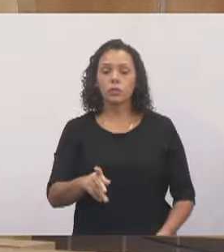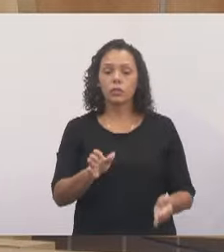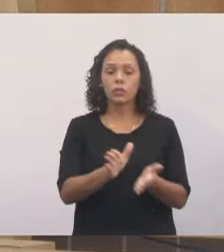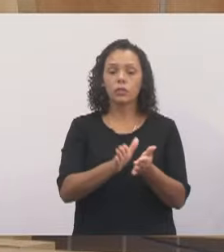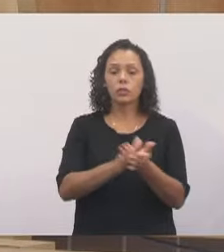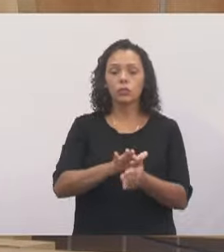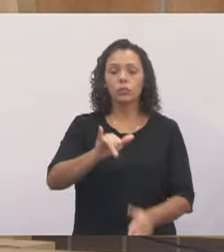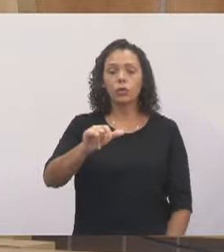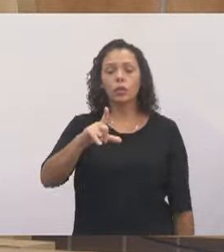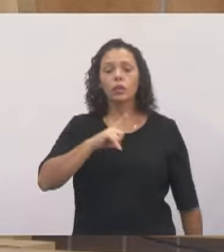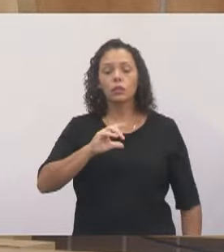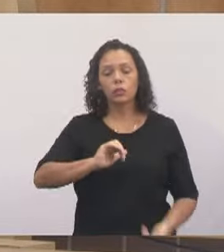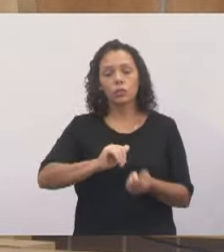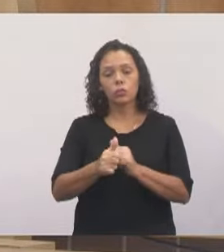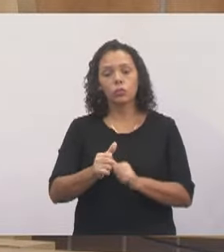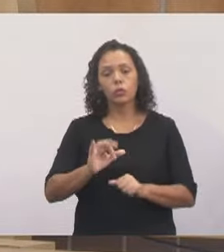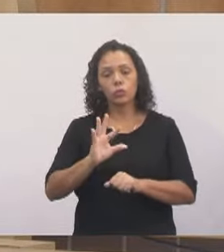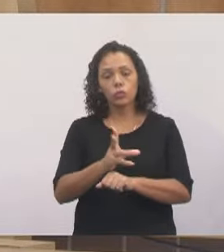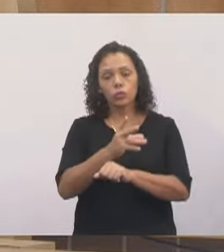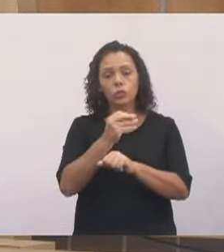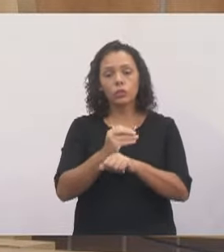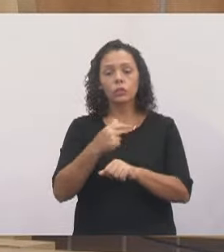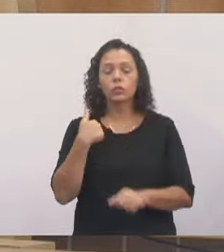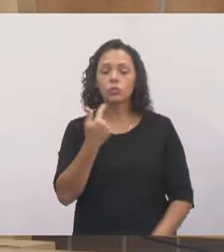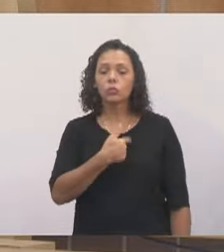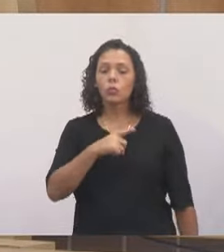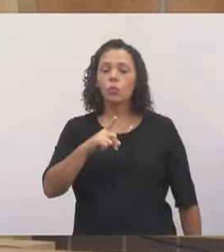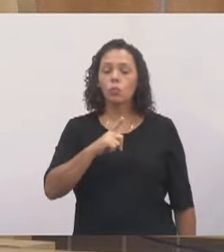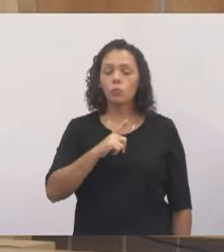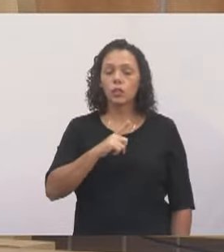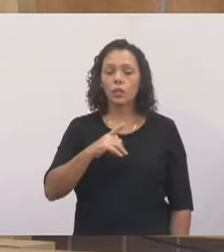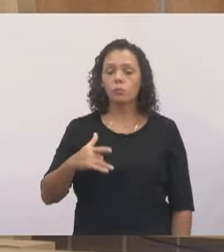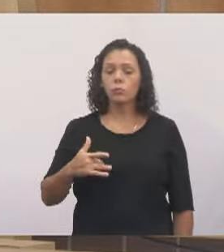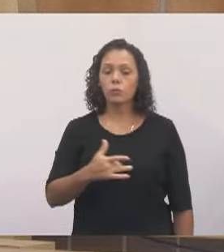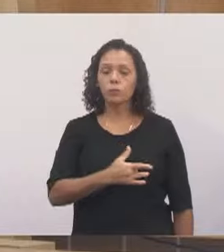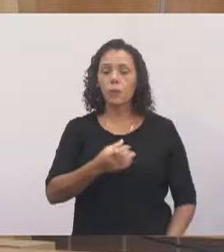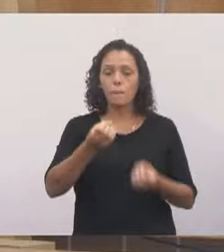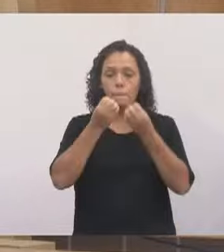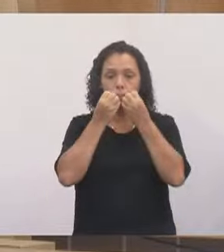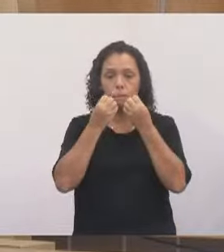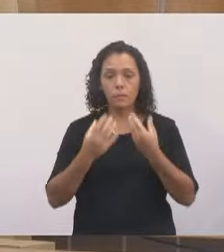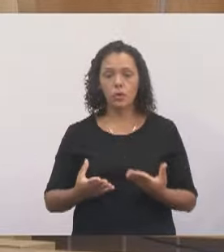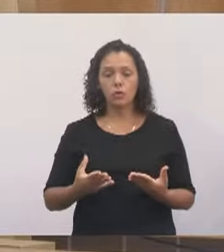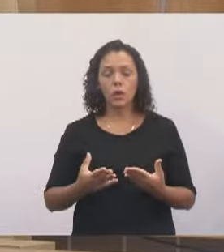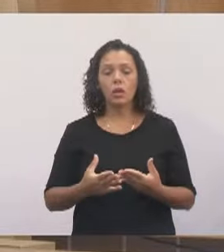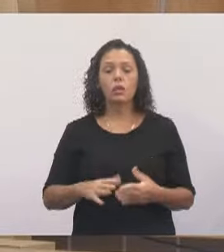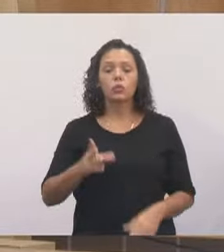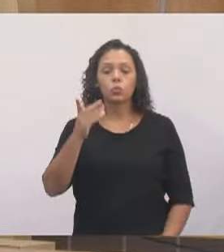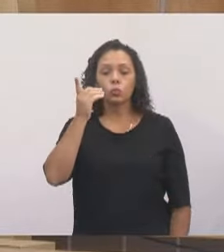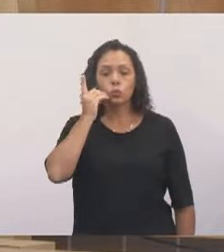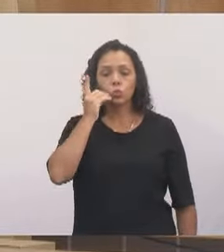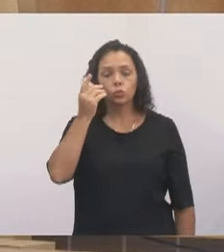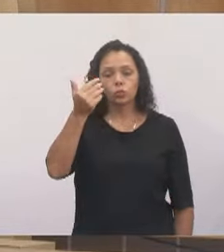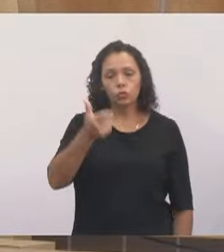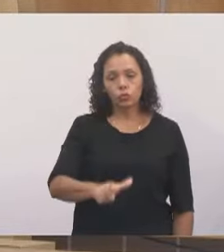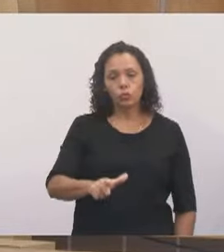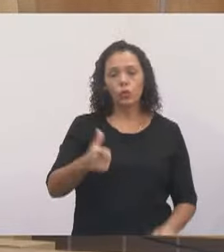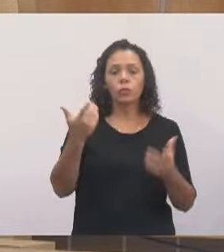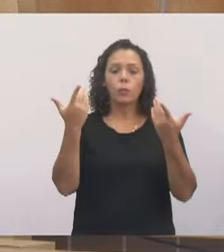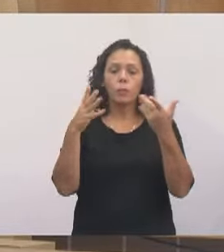um esporte de qualidade, para que a gente possa ter qualidade de vida. Então, parabéns mais uma vez, Dude, né? Você sabe que